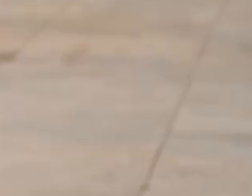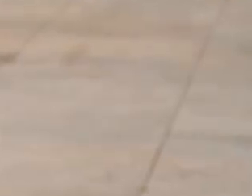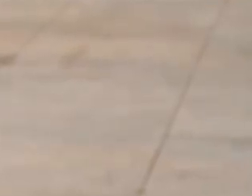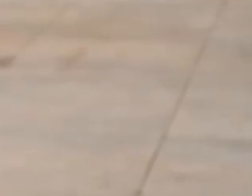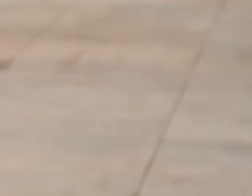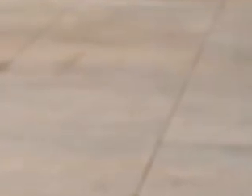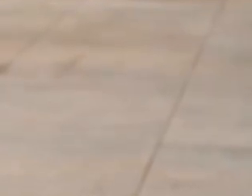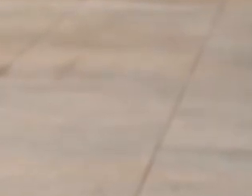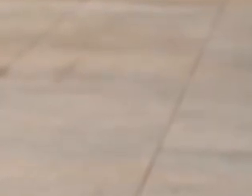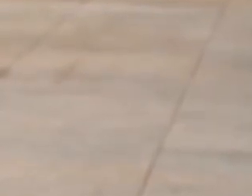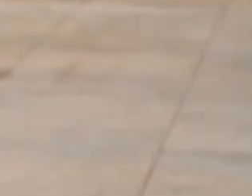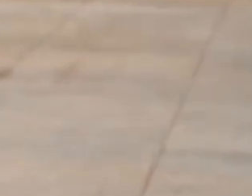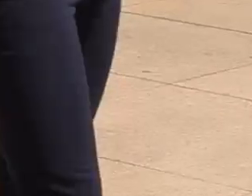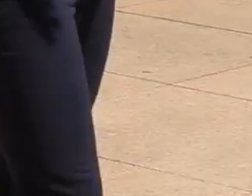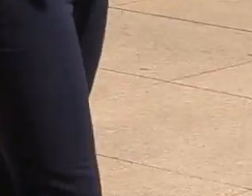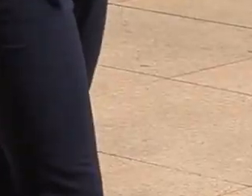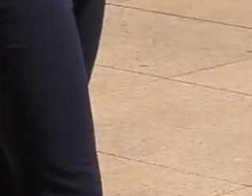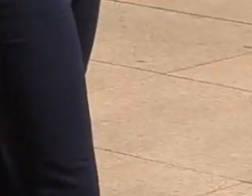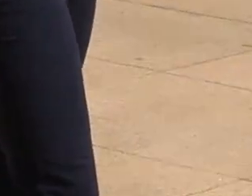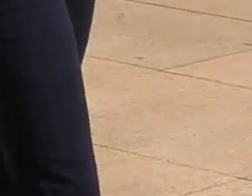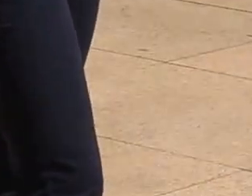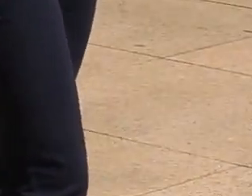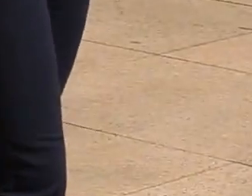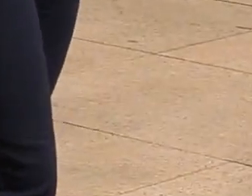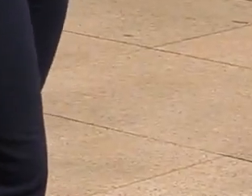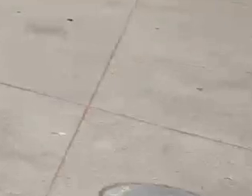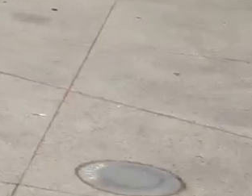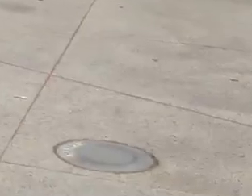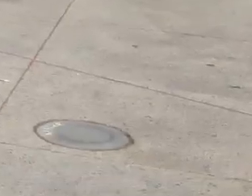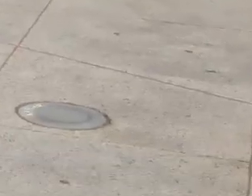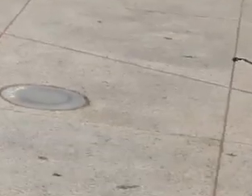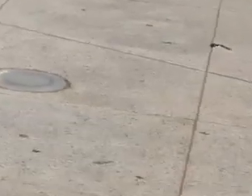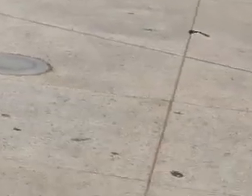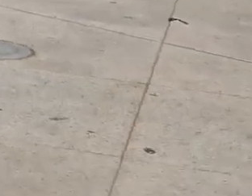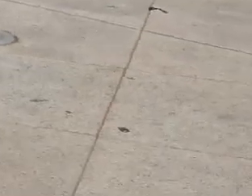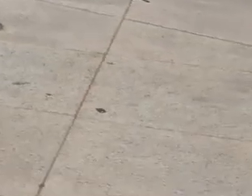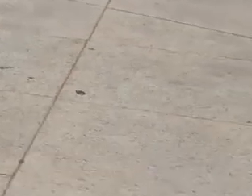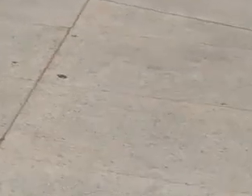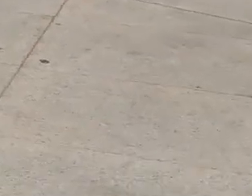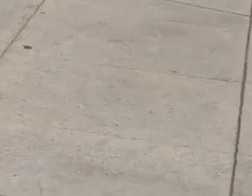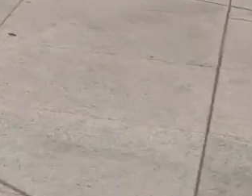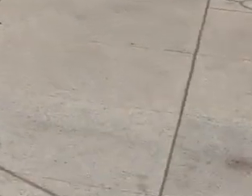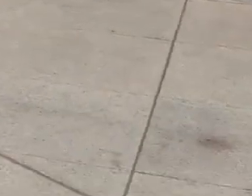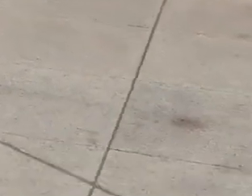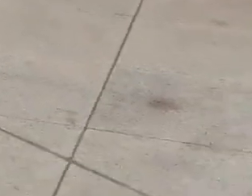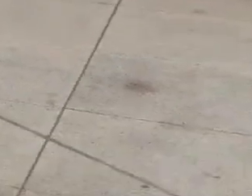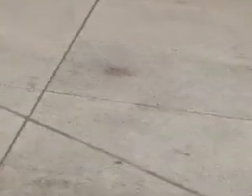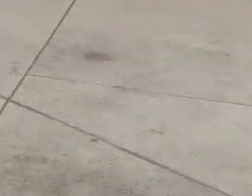Obrigada por participar. Foi muito importante tê-los conosco. Até a próxima. Tchau, tchau.